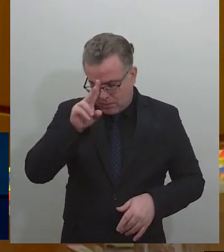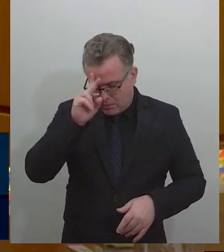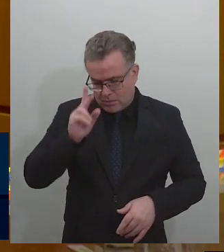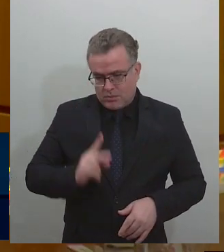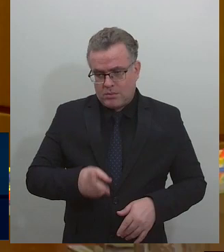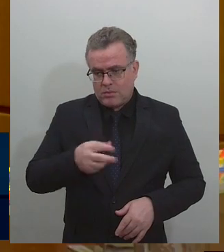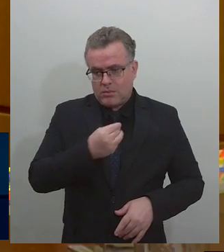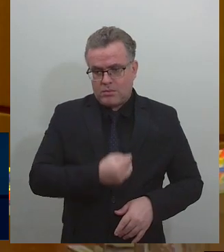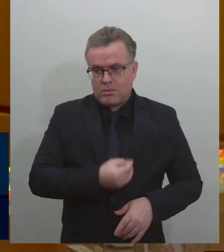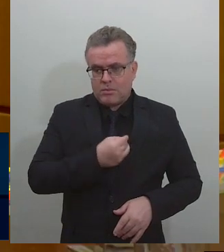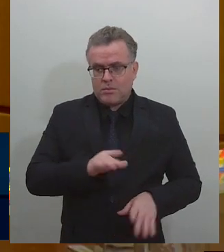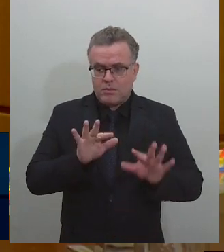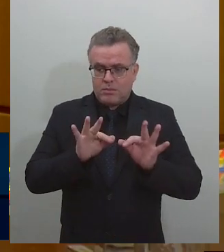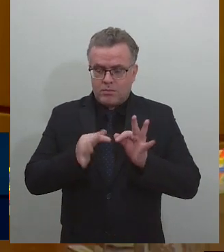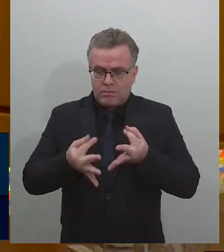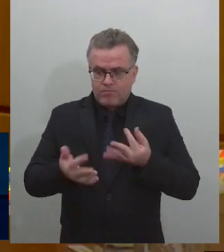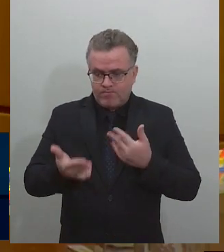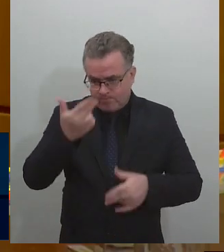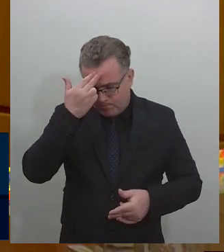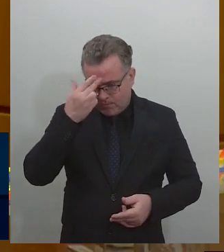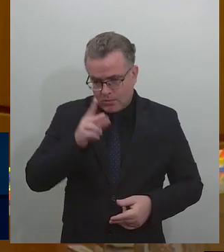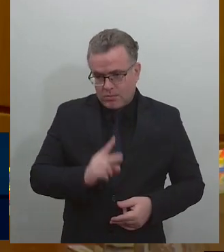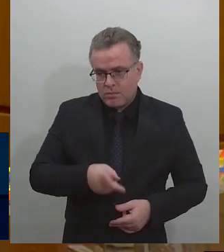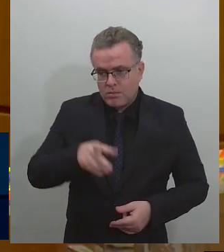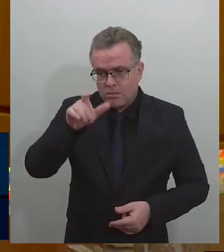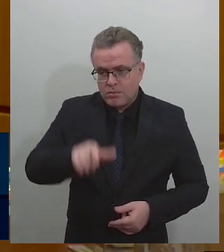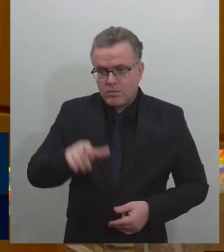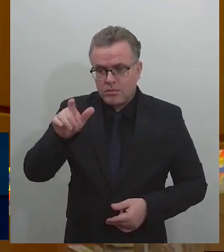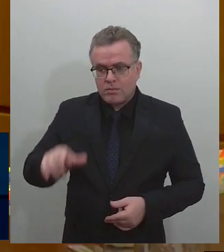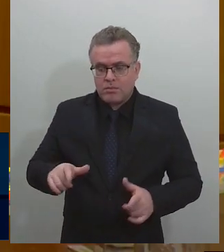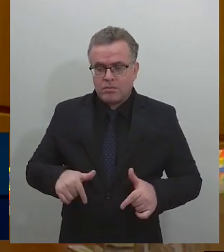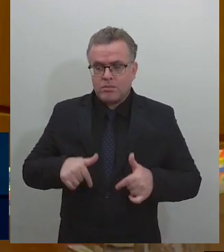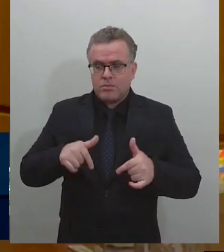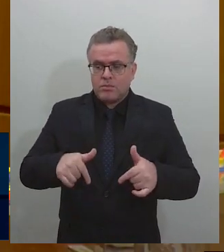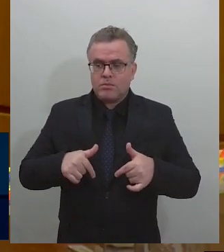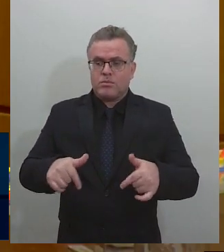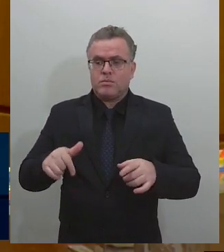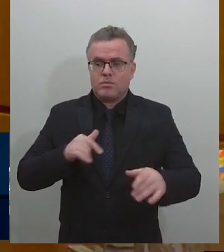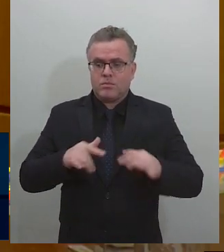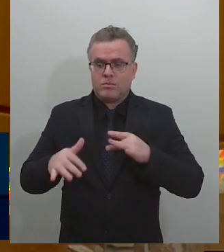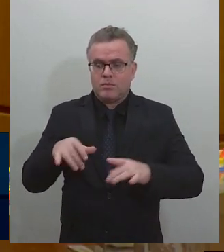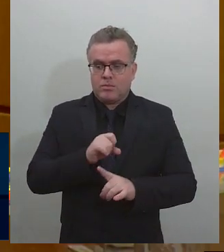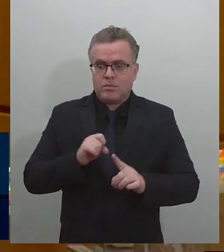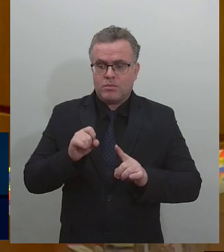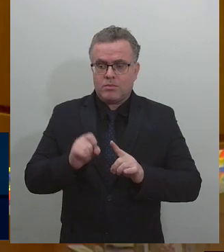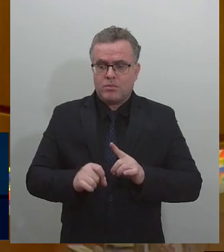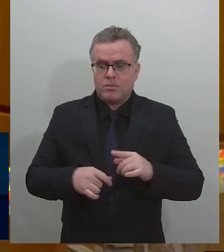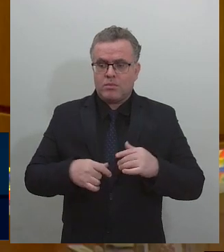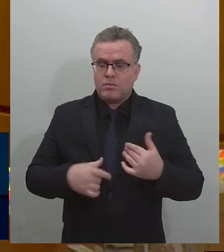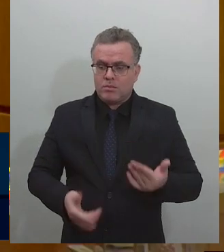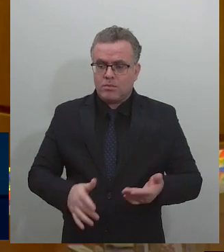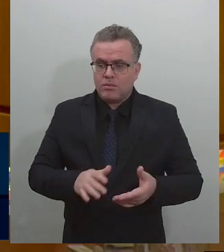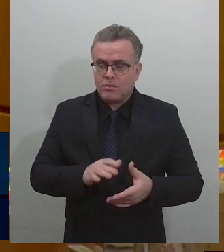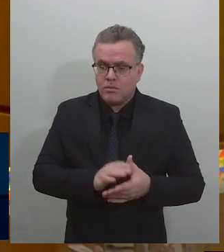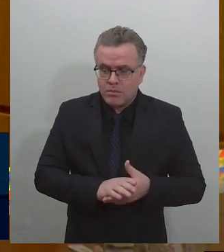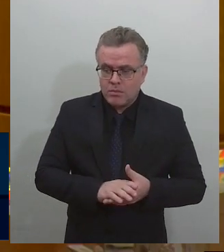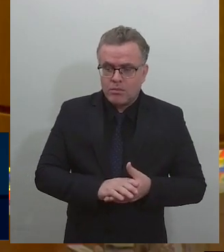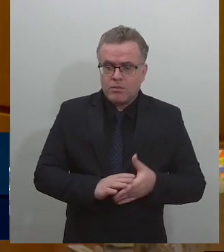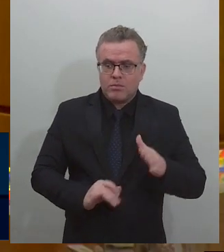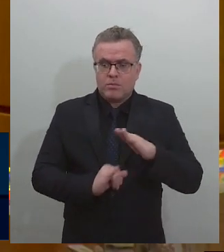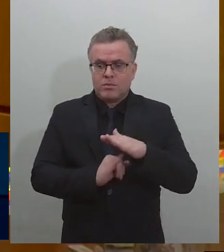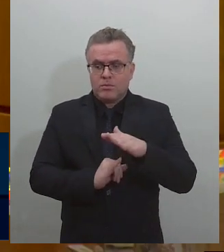de ativistas dos movimentos sociais e do Instituto Marielle Franco. Além,